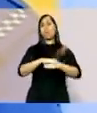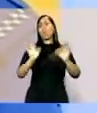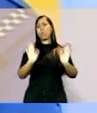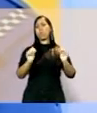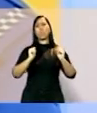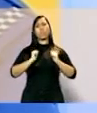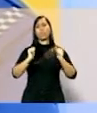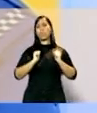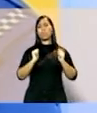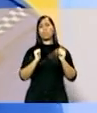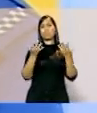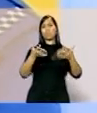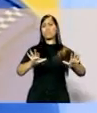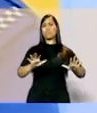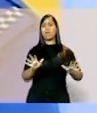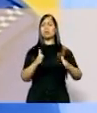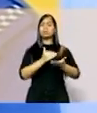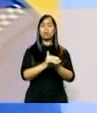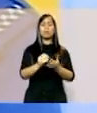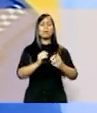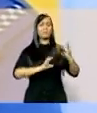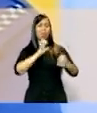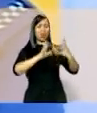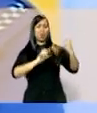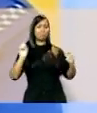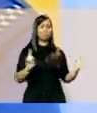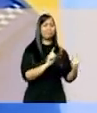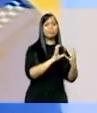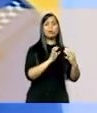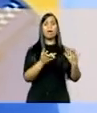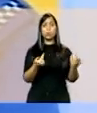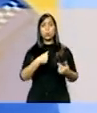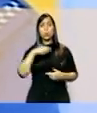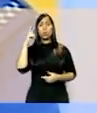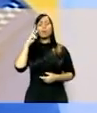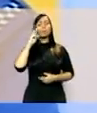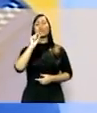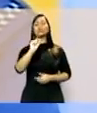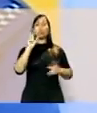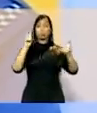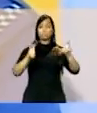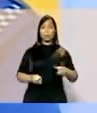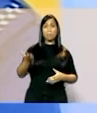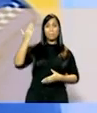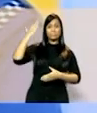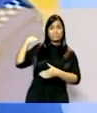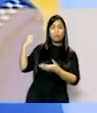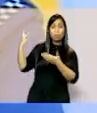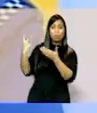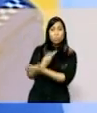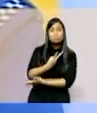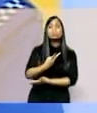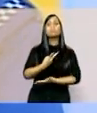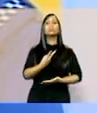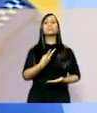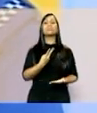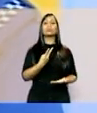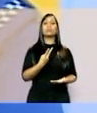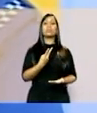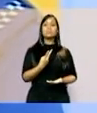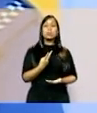conversar, eu não quero, já chega e já vai brigando e tal. Me fez eu lembrar de um fato que ocorreu uns anos atrás.